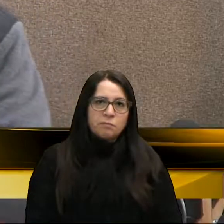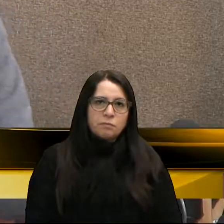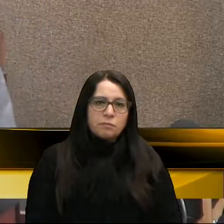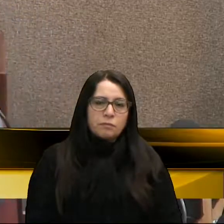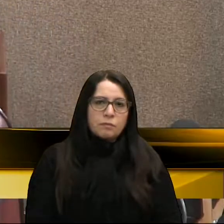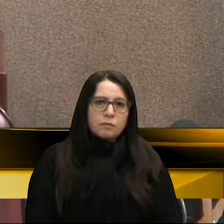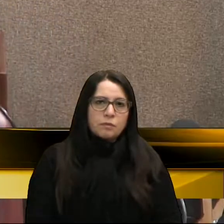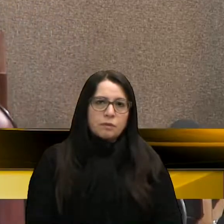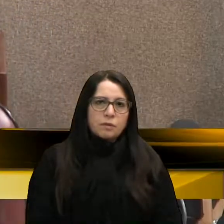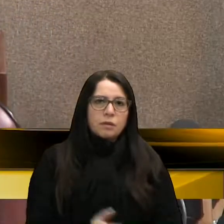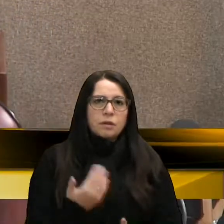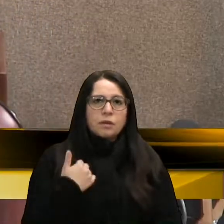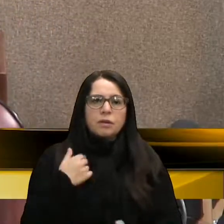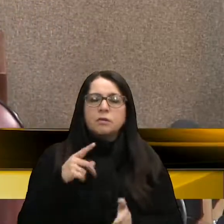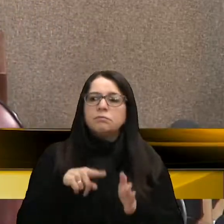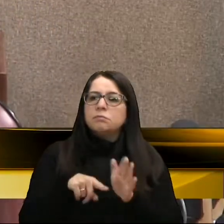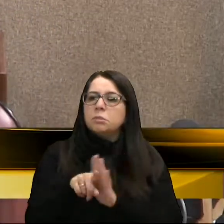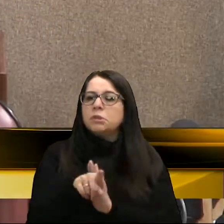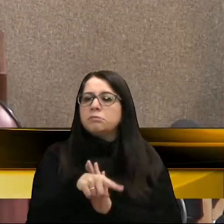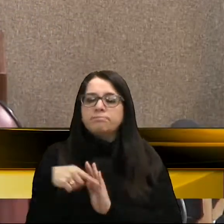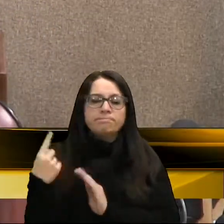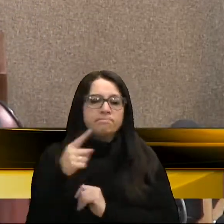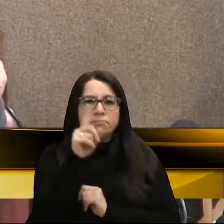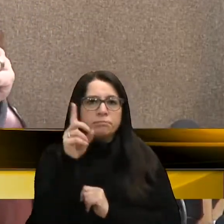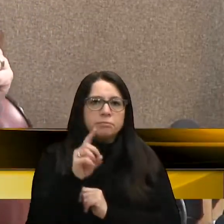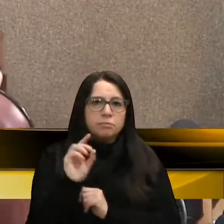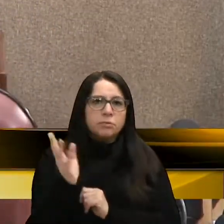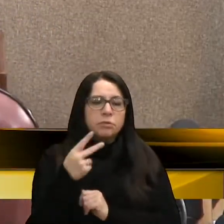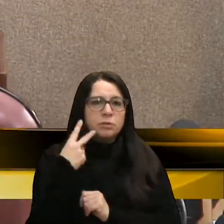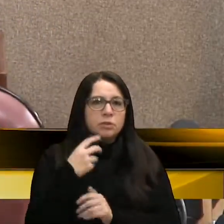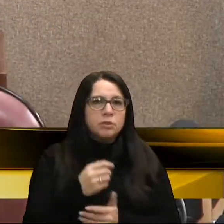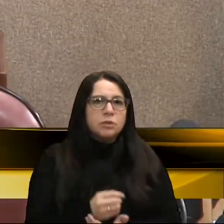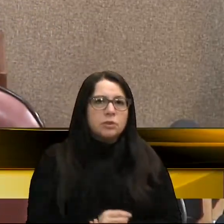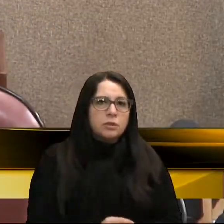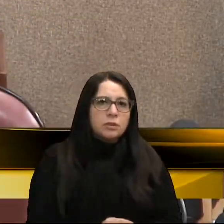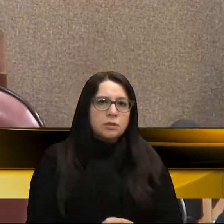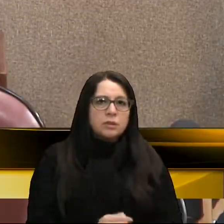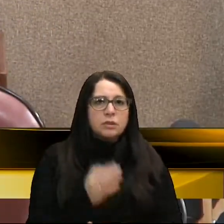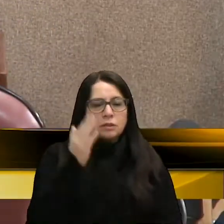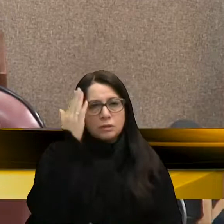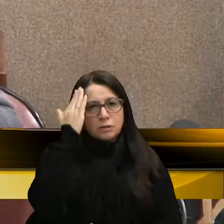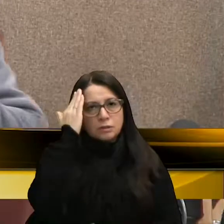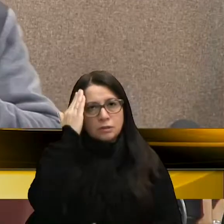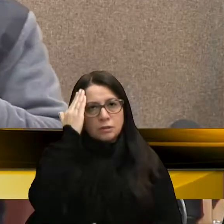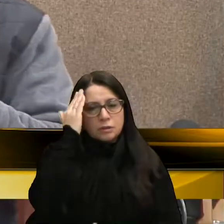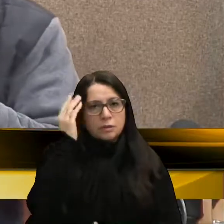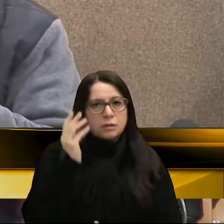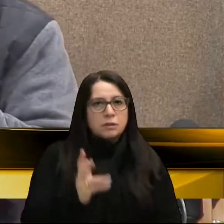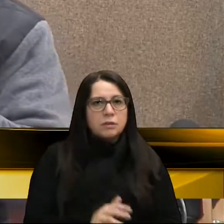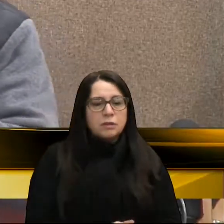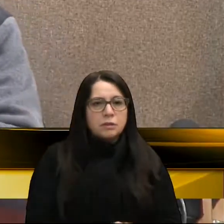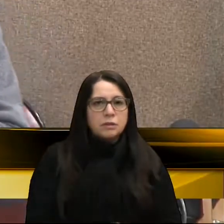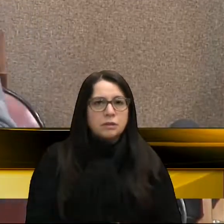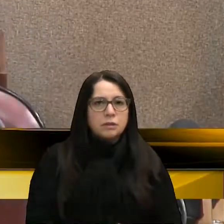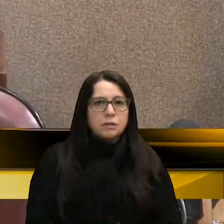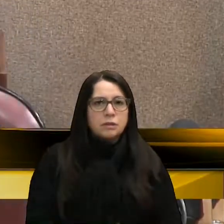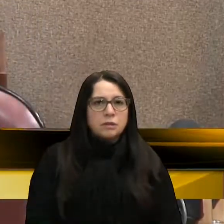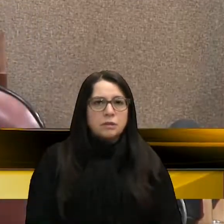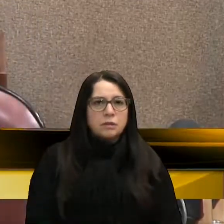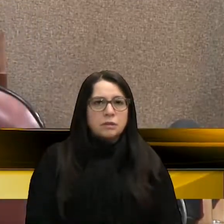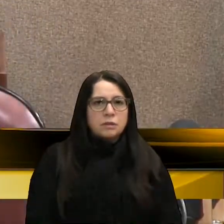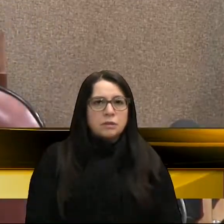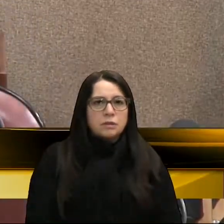Eu deixo uma pergunta aqui, senhor presidente. Nobres pares, eu sei que todos estão bem atentos a